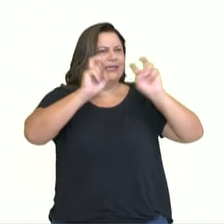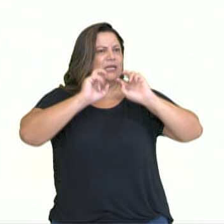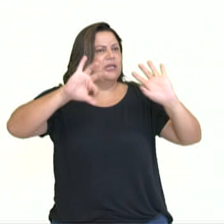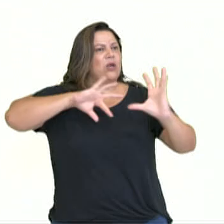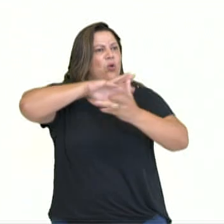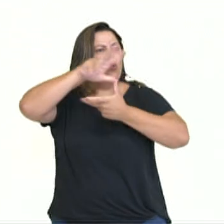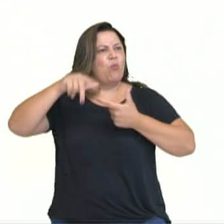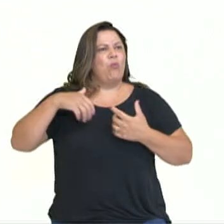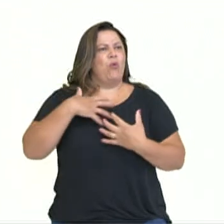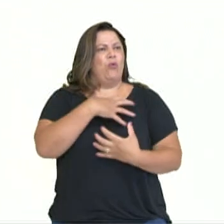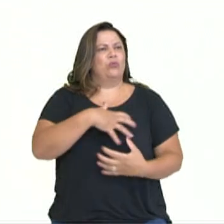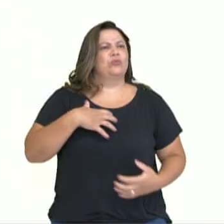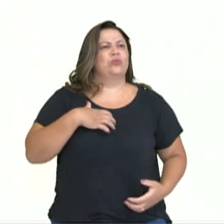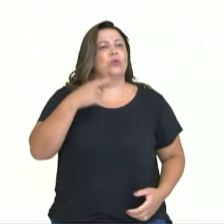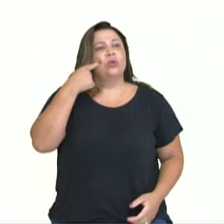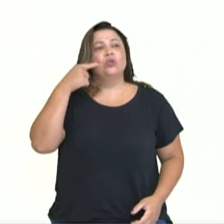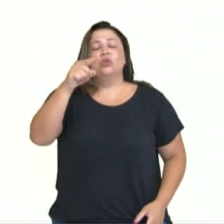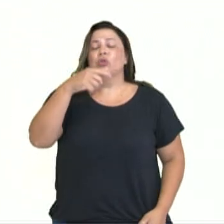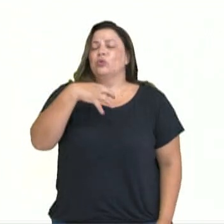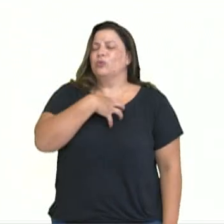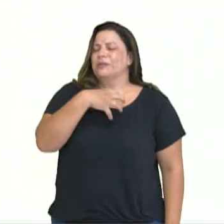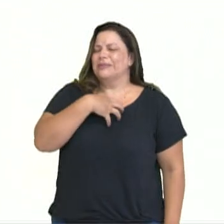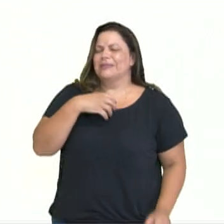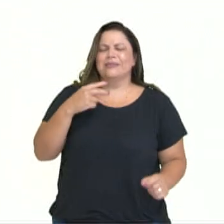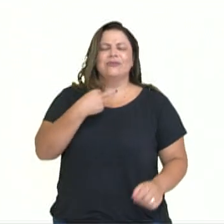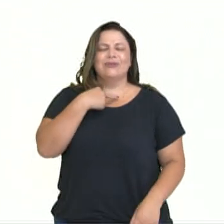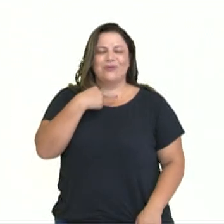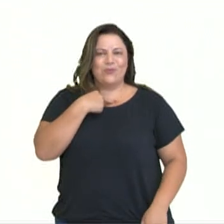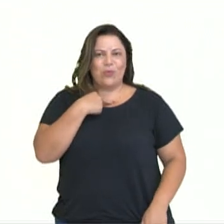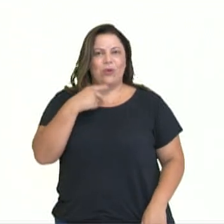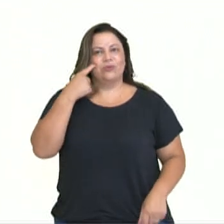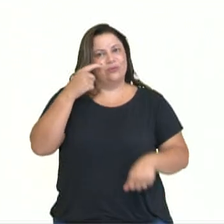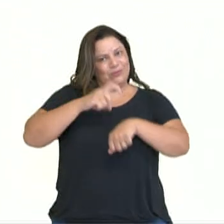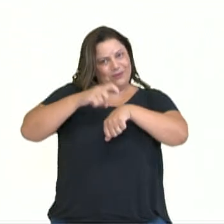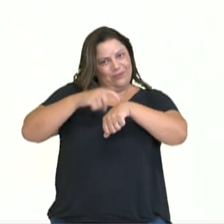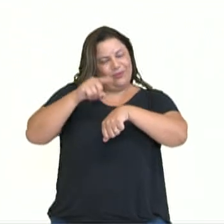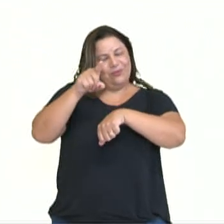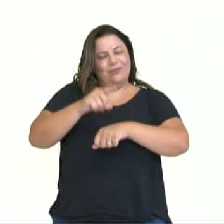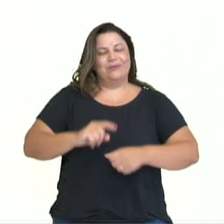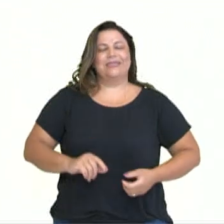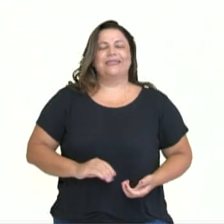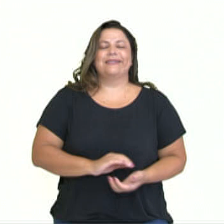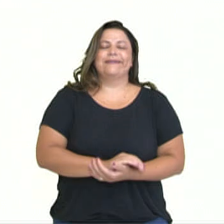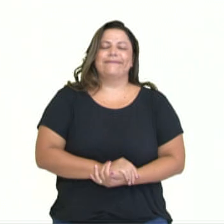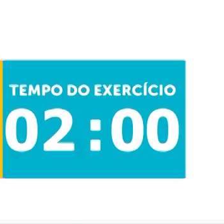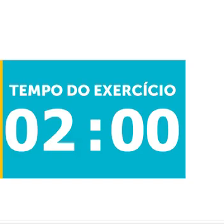não posso. Vamos lá? Um tempinho para vocês resolverem essa.